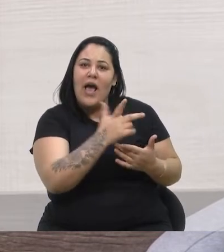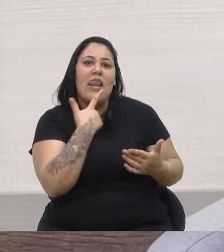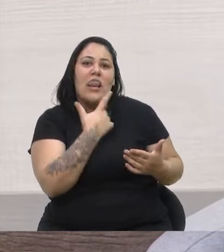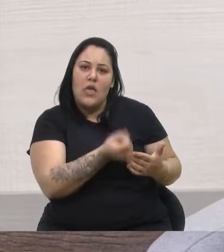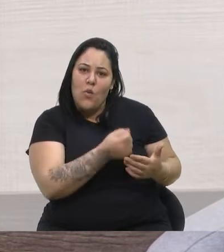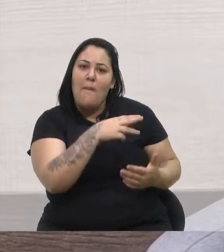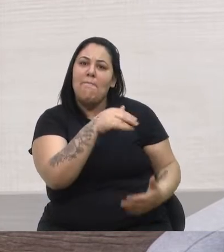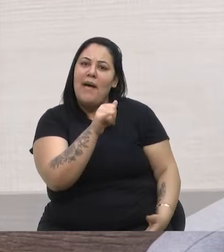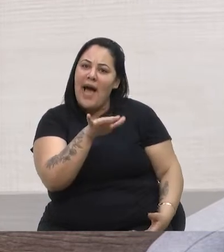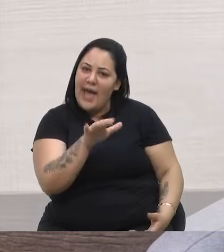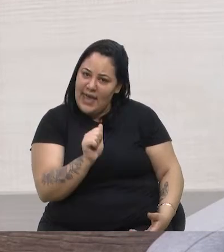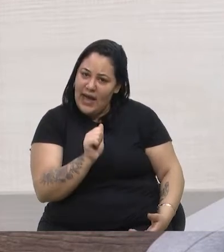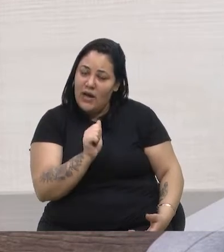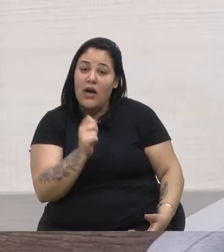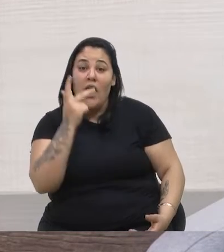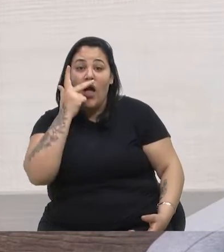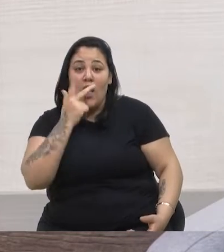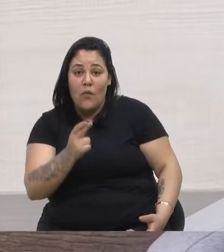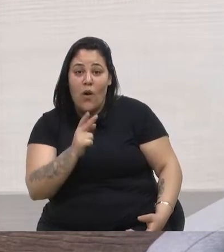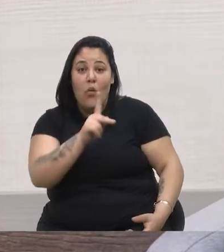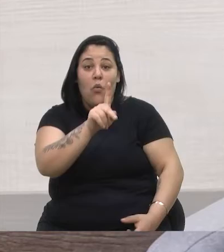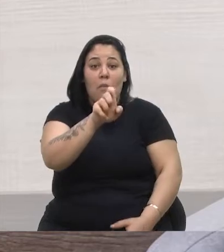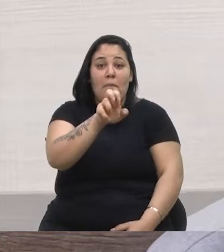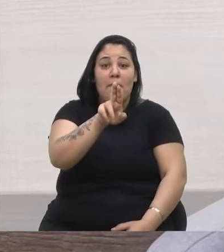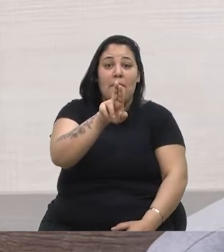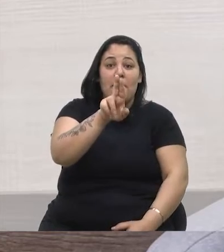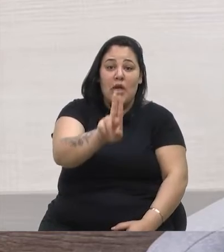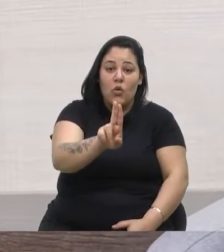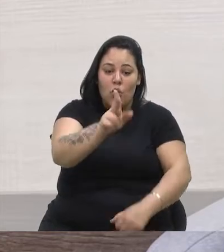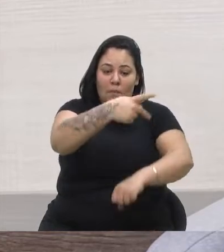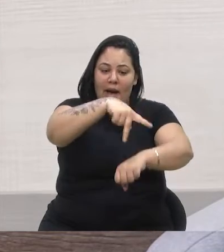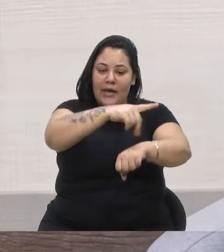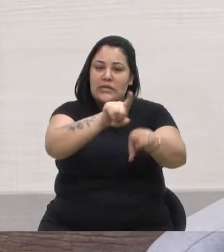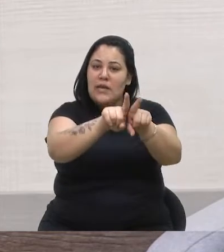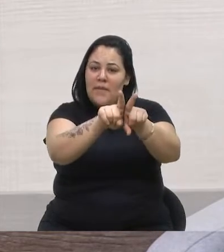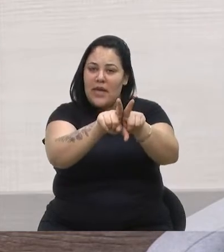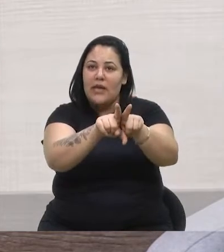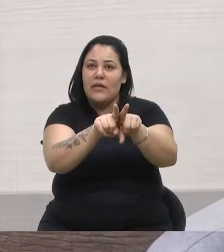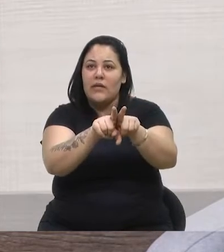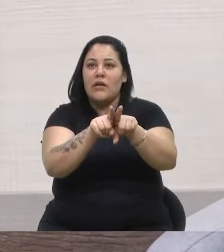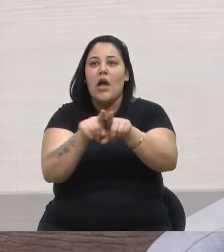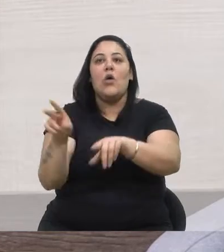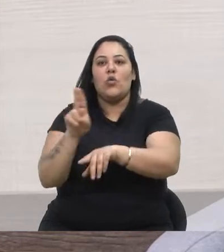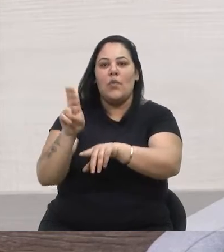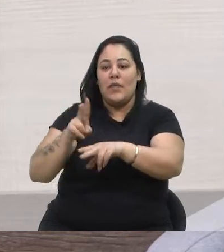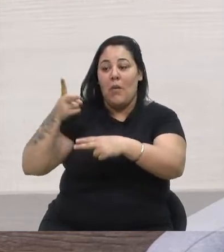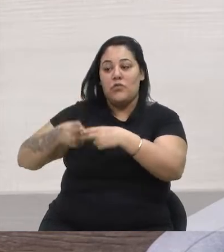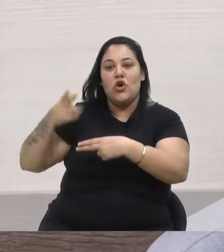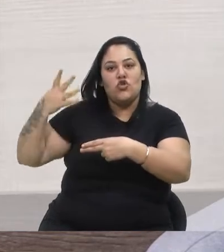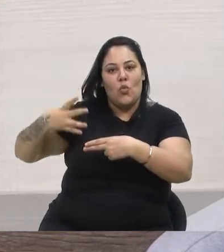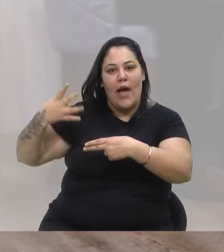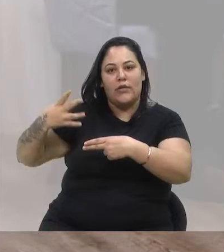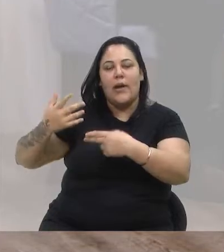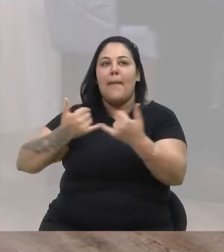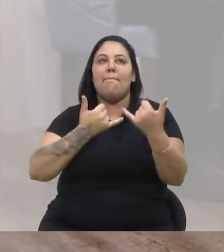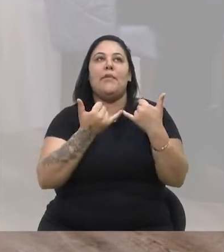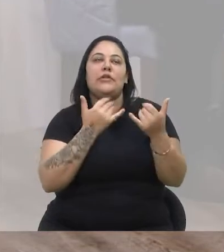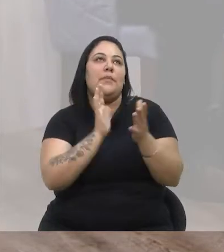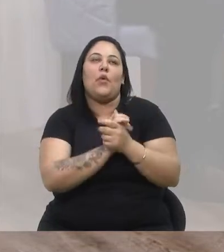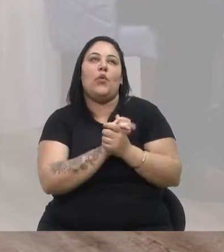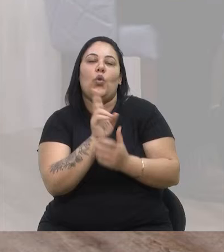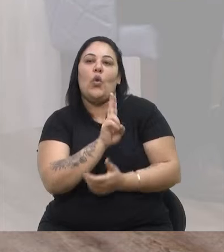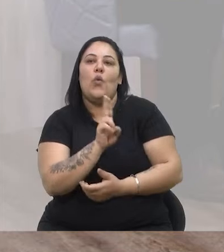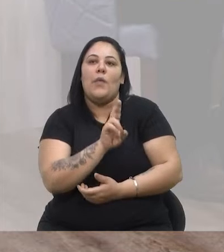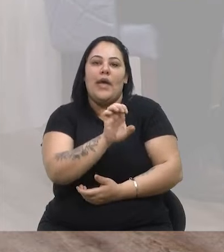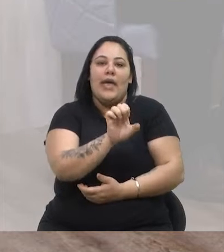de manter a língua materna maia, né? Assim como no Peru, né? E os nomes... O Peru já é o episódio 4. É o episódio 4,